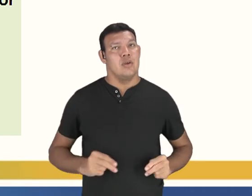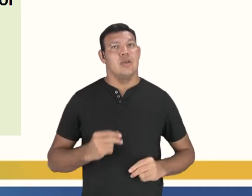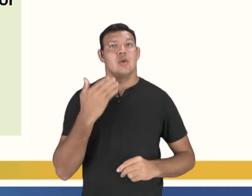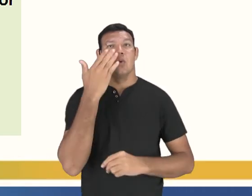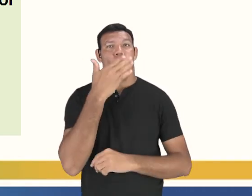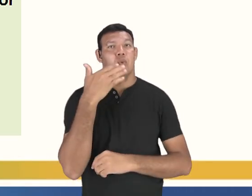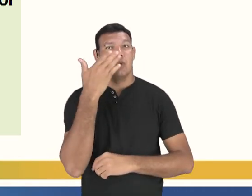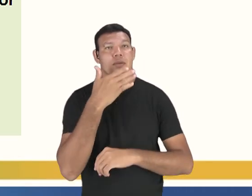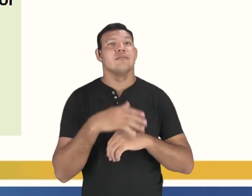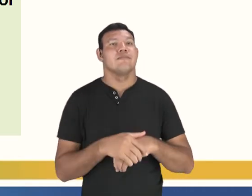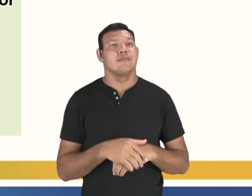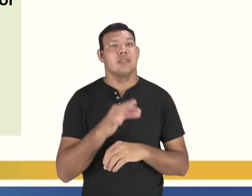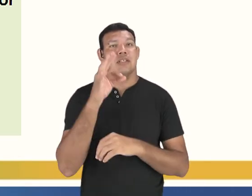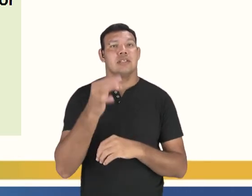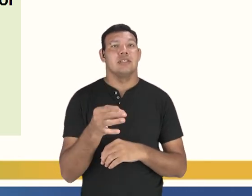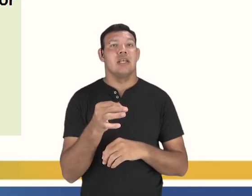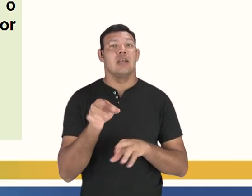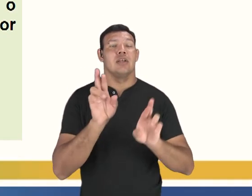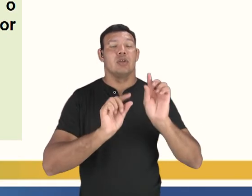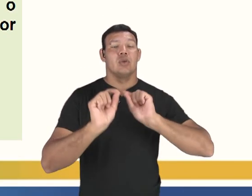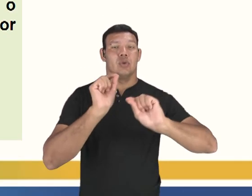lá? 3, 2...